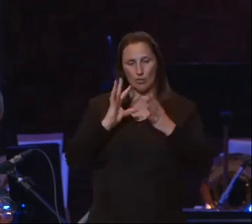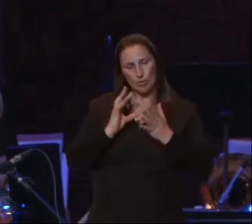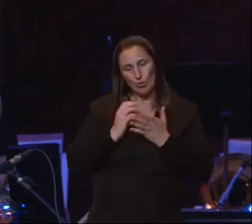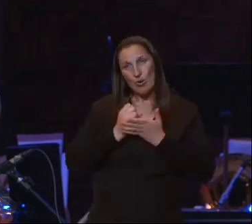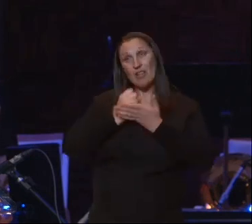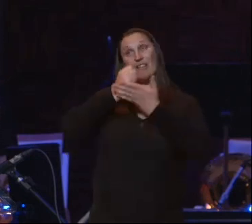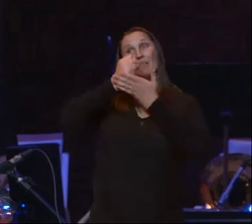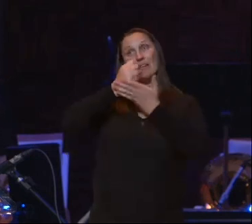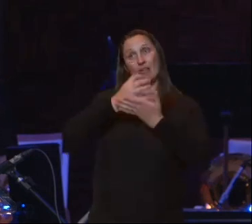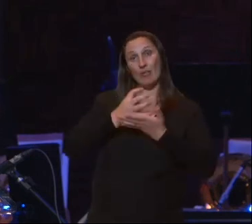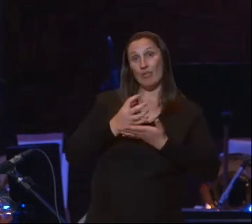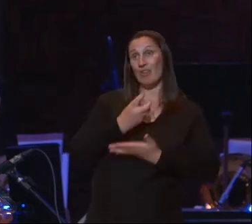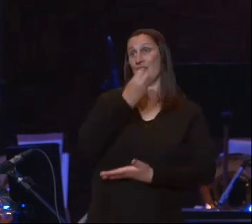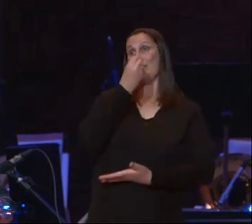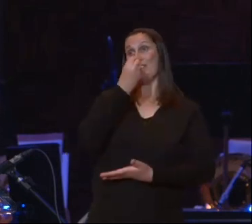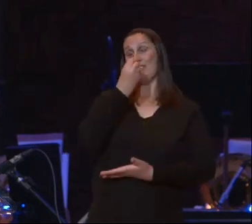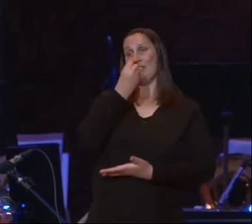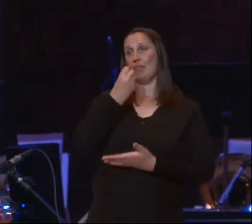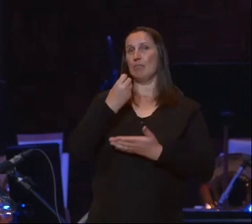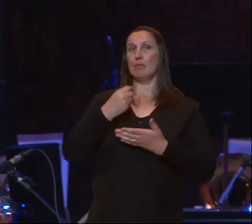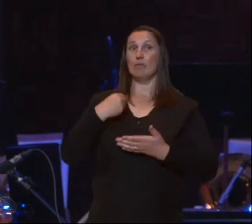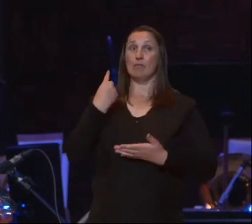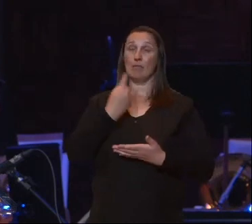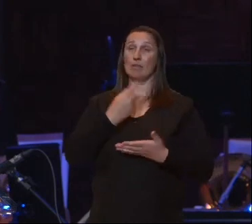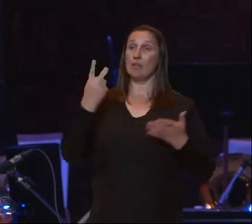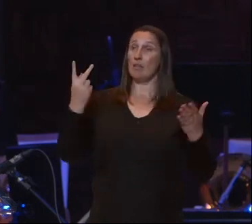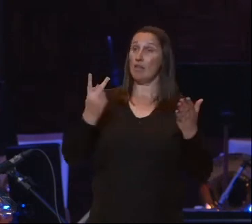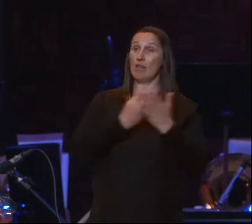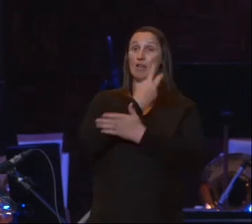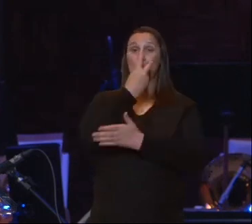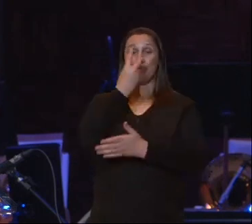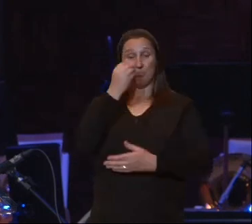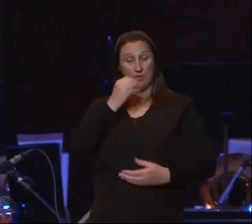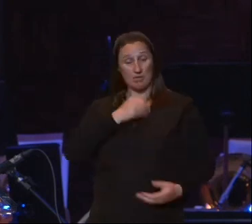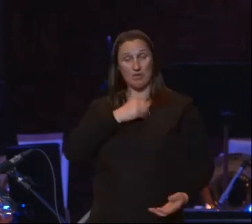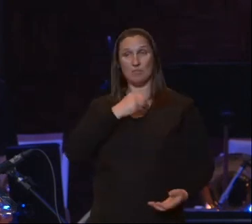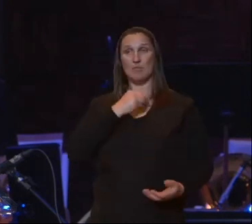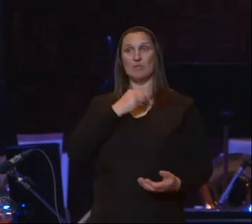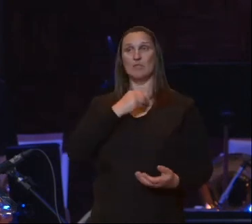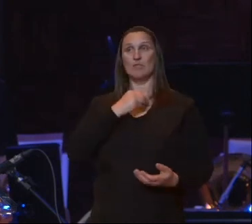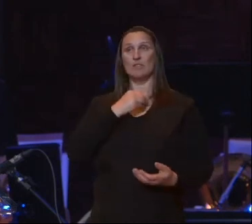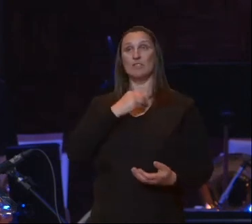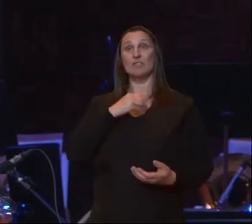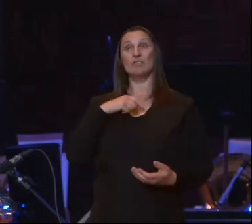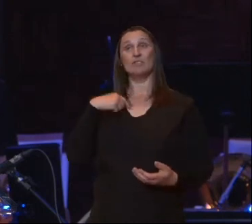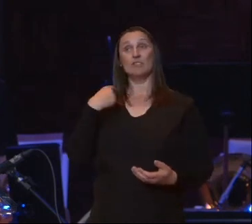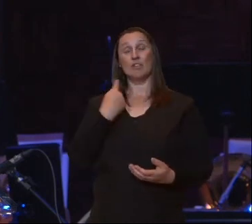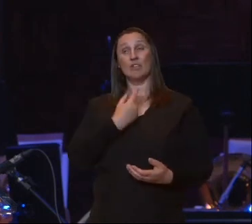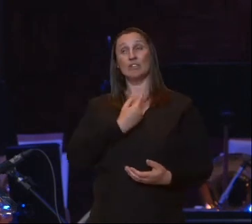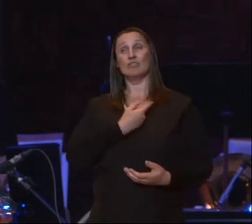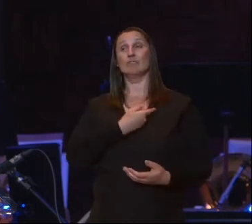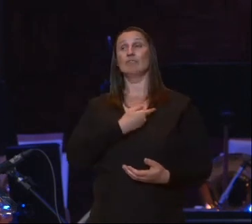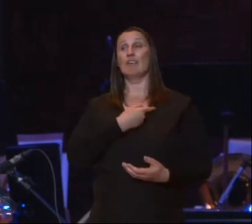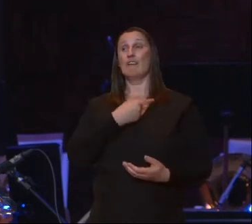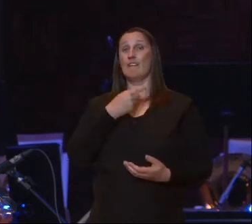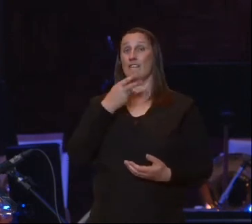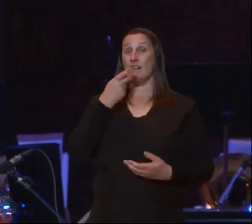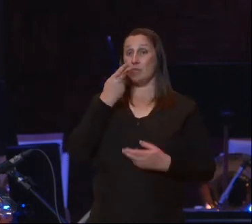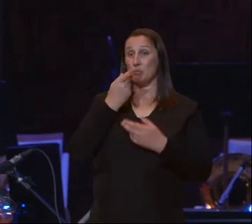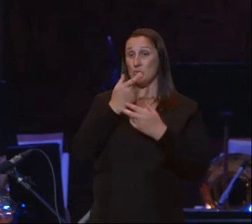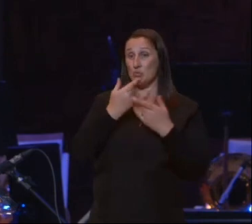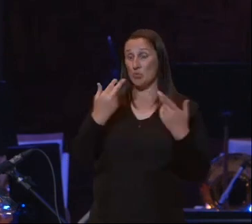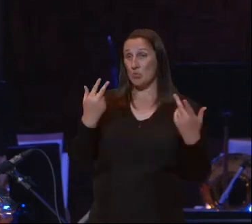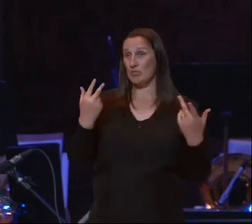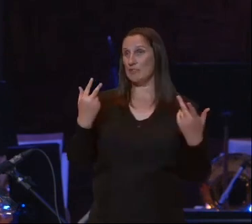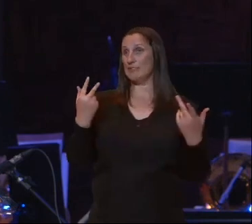Fazemos coisas que não queríamos fazer. Machucamos pessoas que amamos. Falamos mais do que